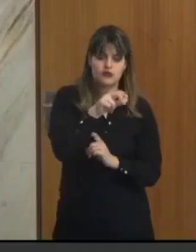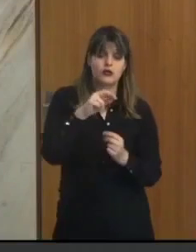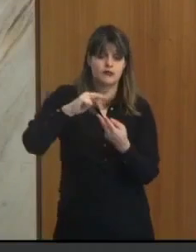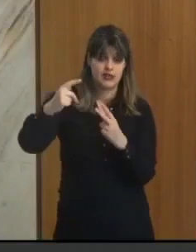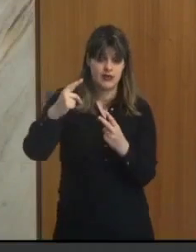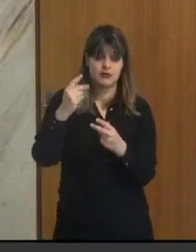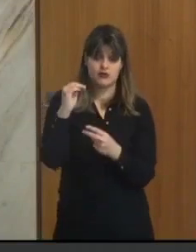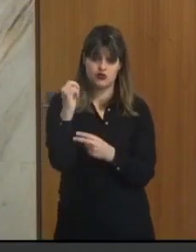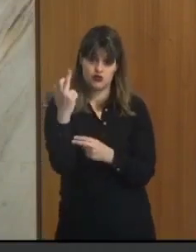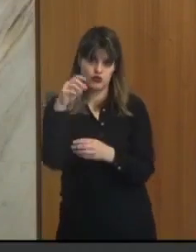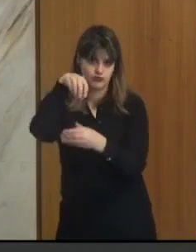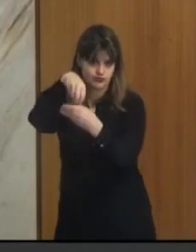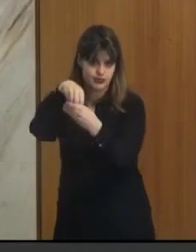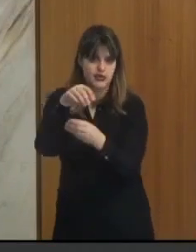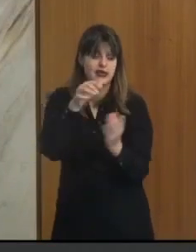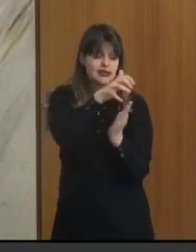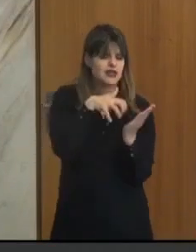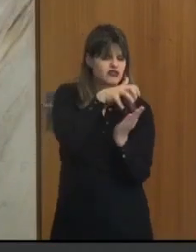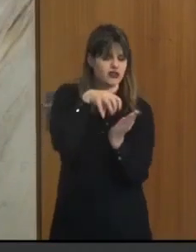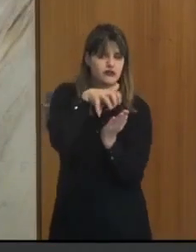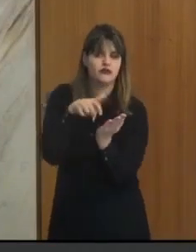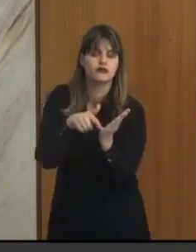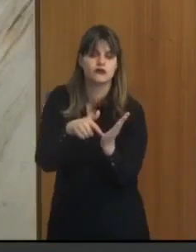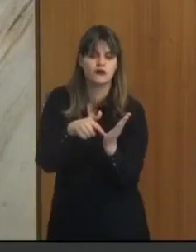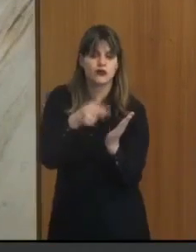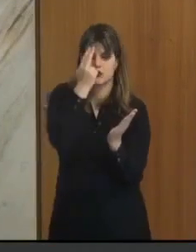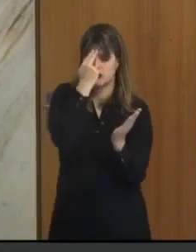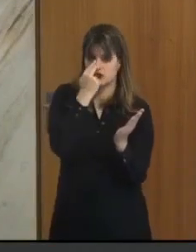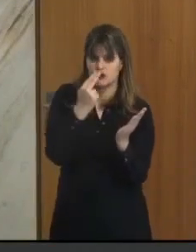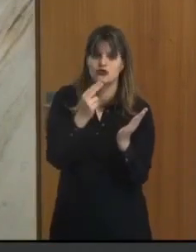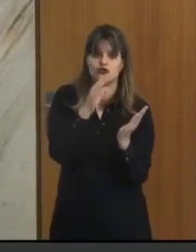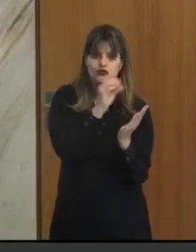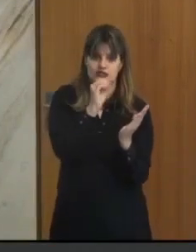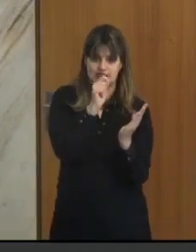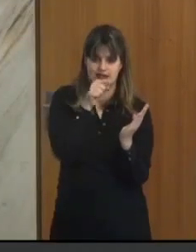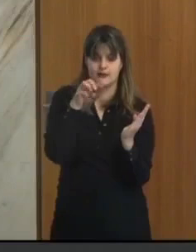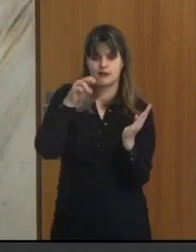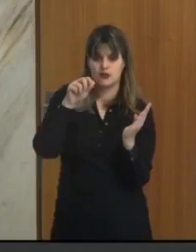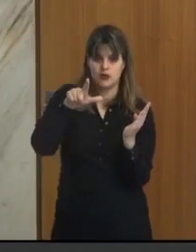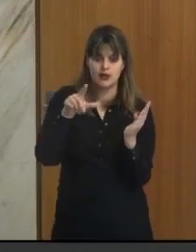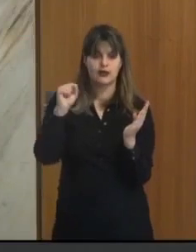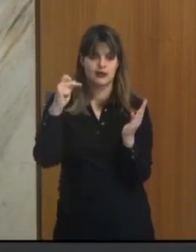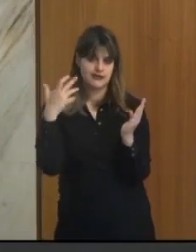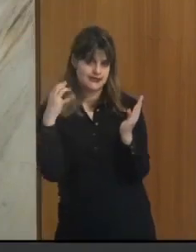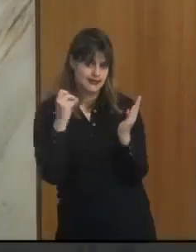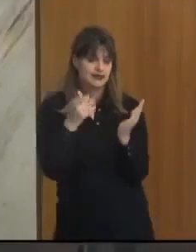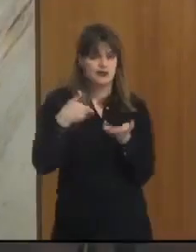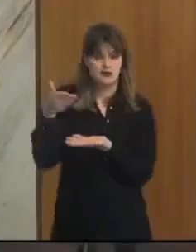de Soura, e os textos aqui apresentados são do historiador José Manuel Garcia, que faz a primeira apresentação